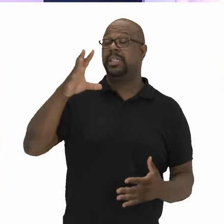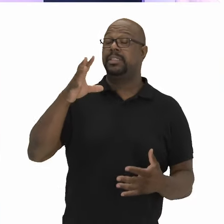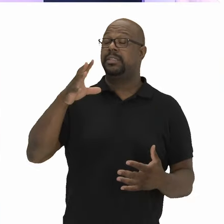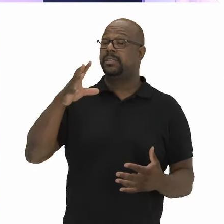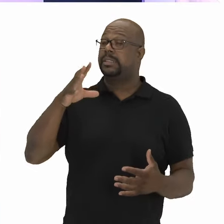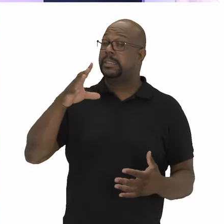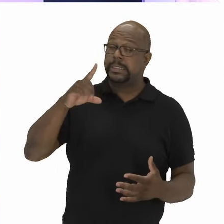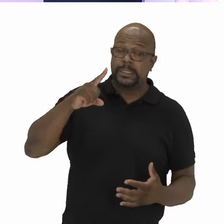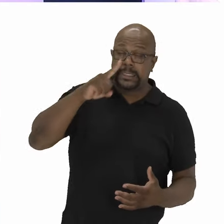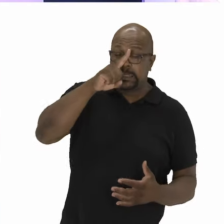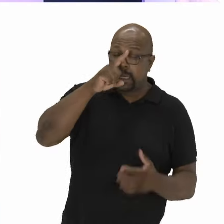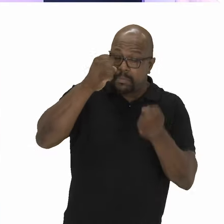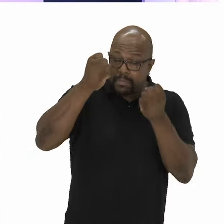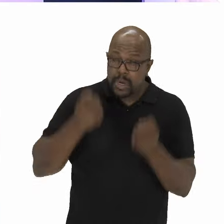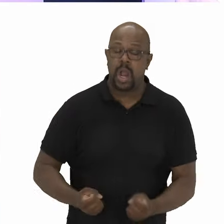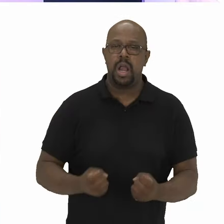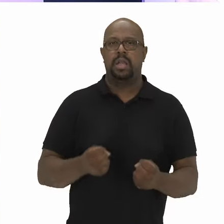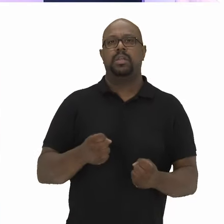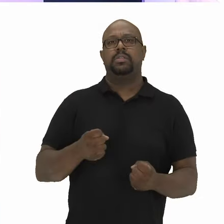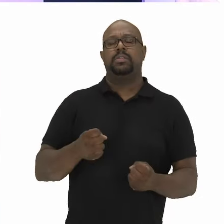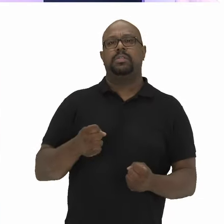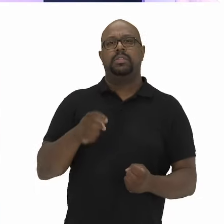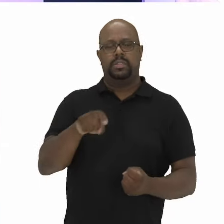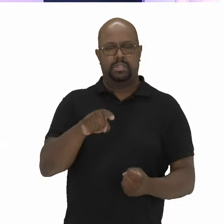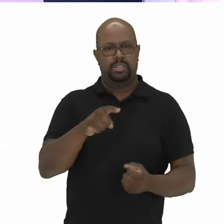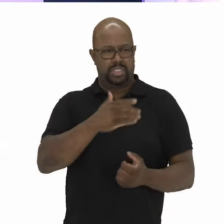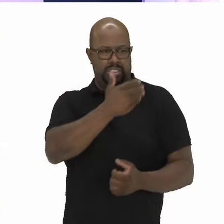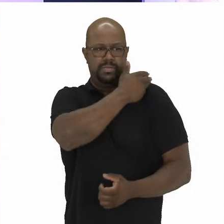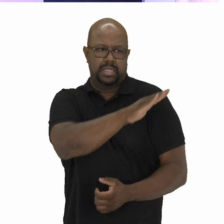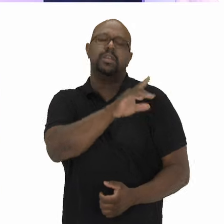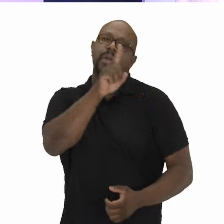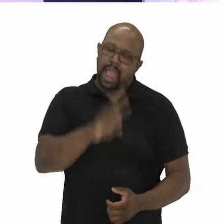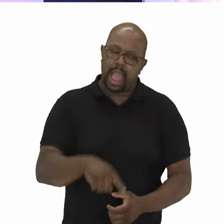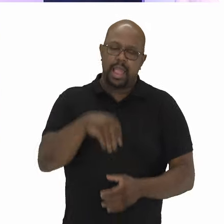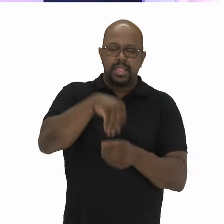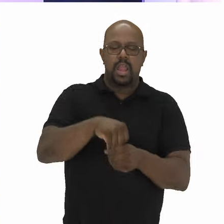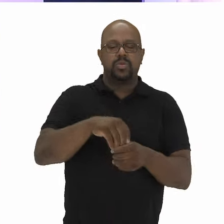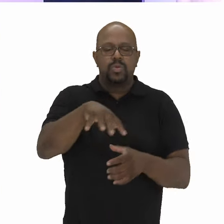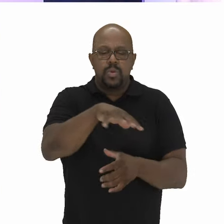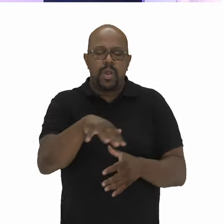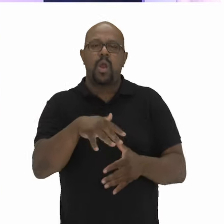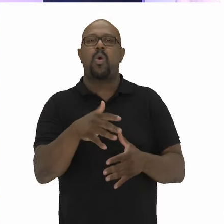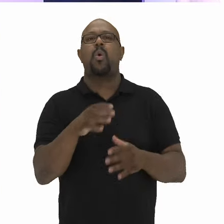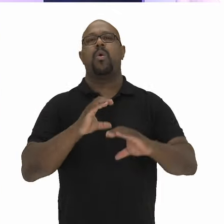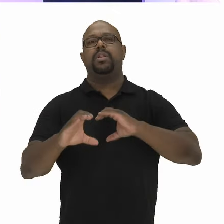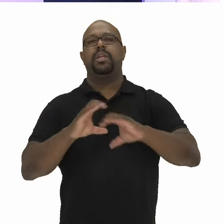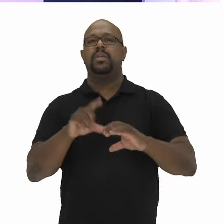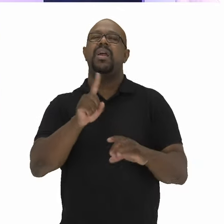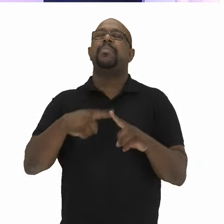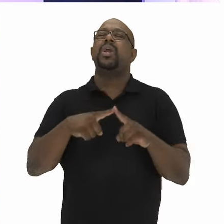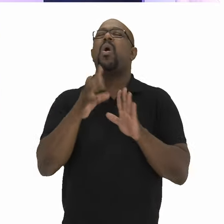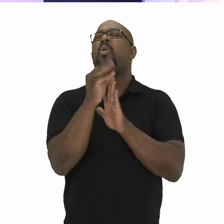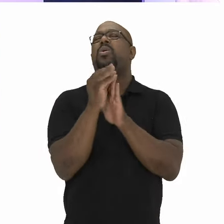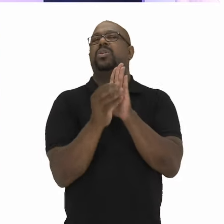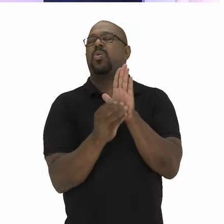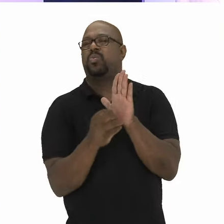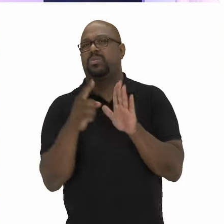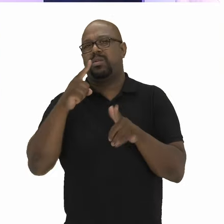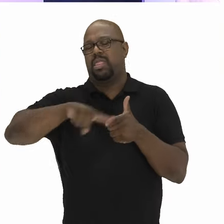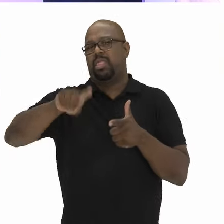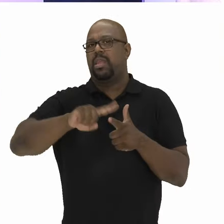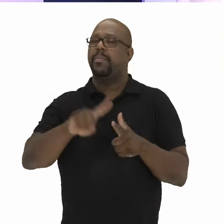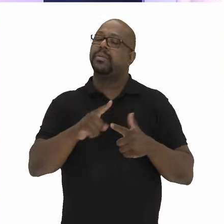mais graves momentos discriminatórios se dão no processo de comunicação não só pelo conteúdo inadequado mas